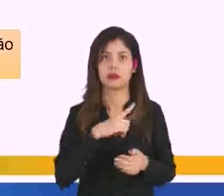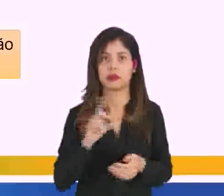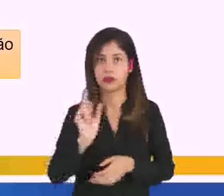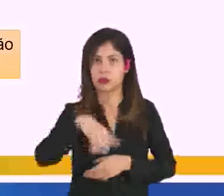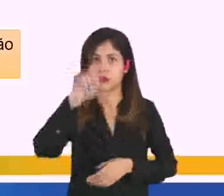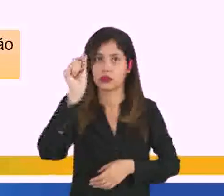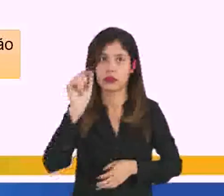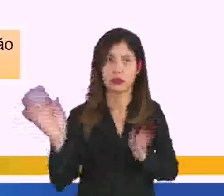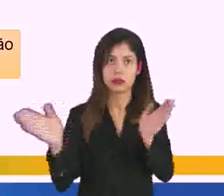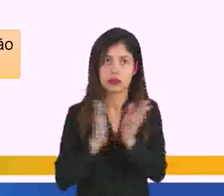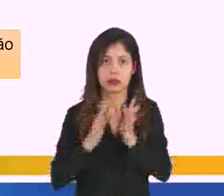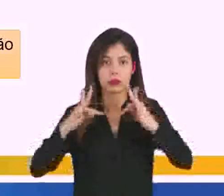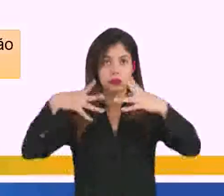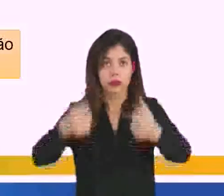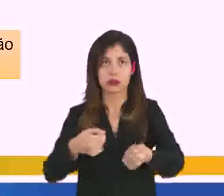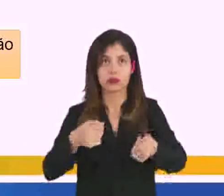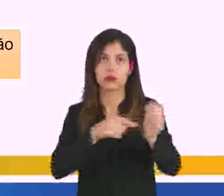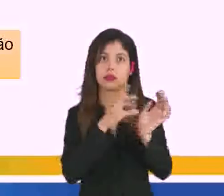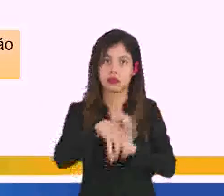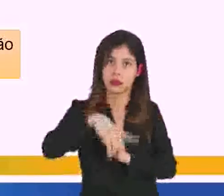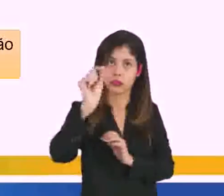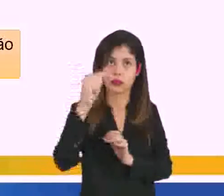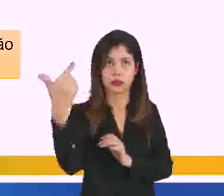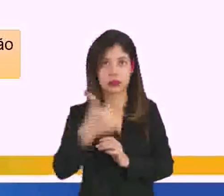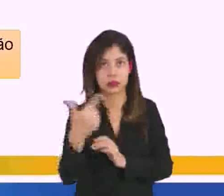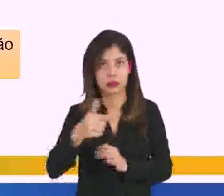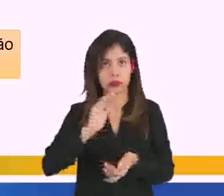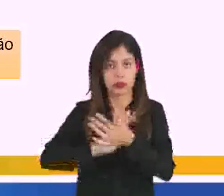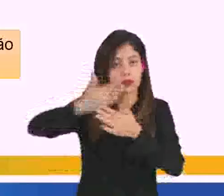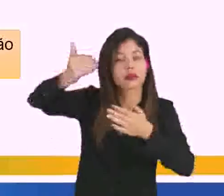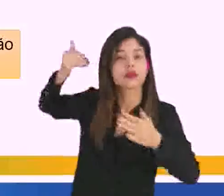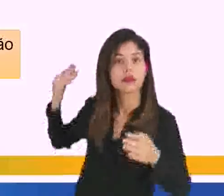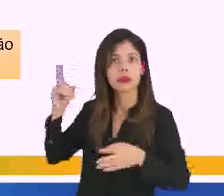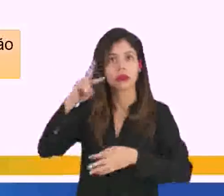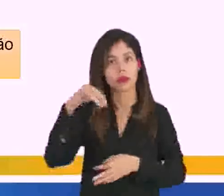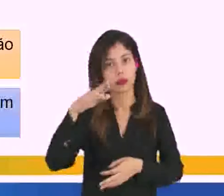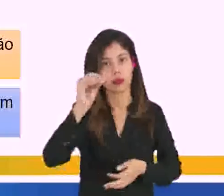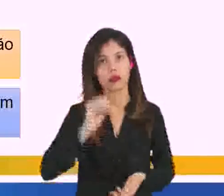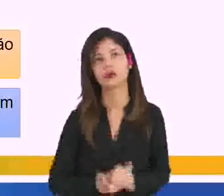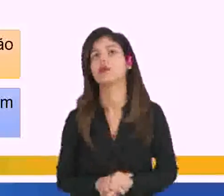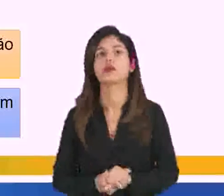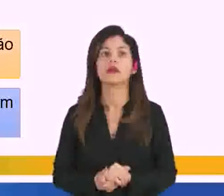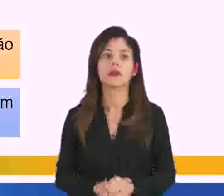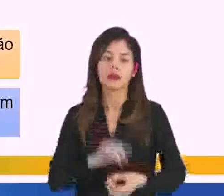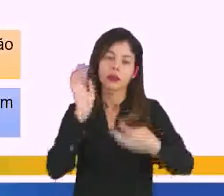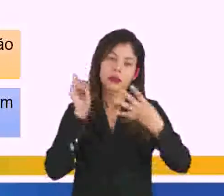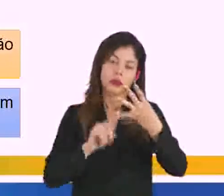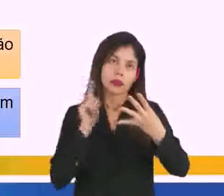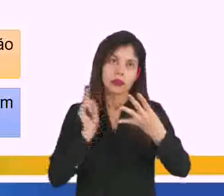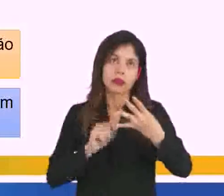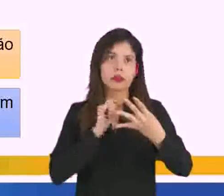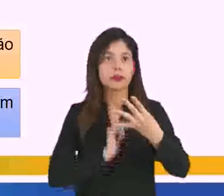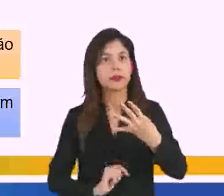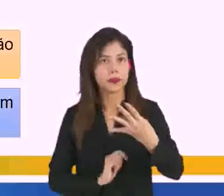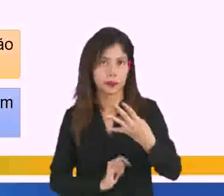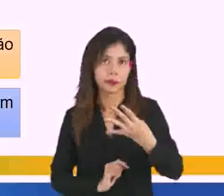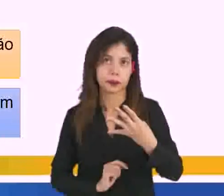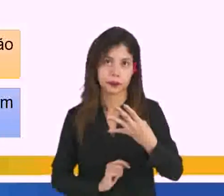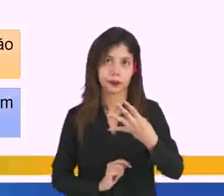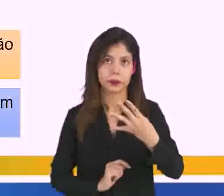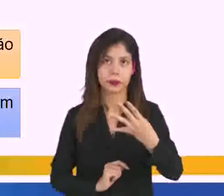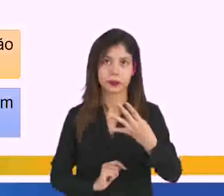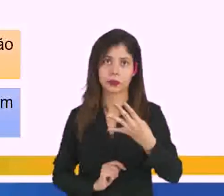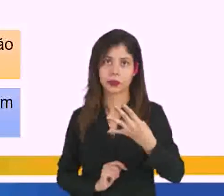selecionados para compor tal amostra são escolhidos segundo critérios anteriormente definidos. Já uma amostragem